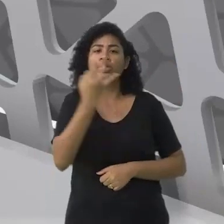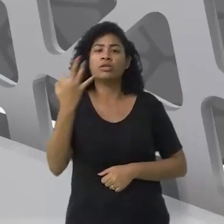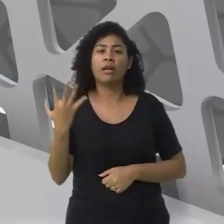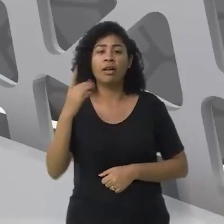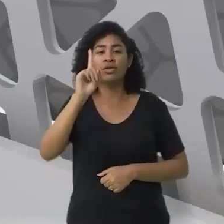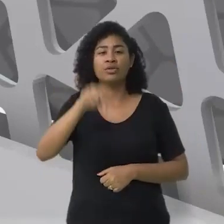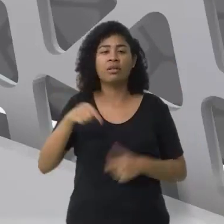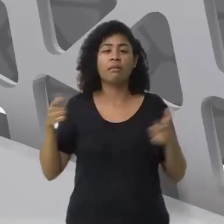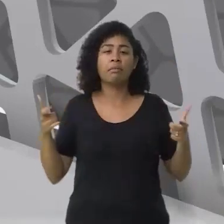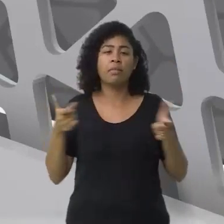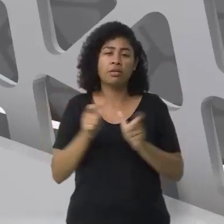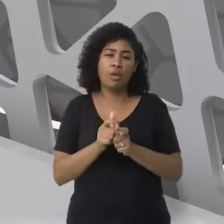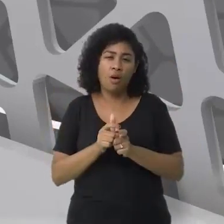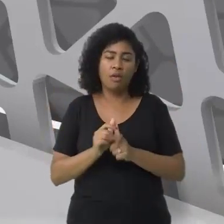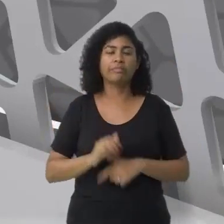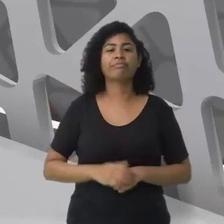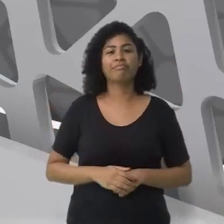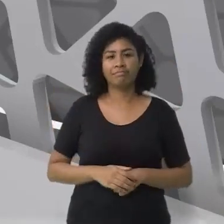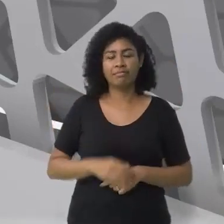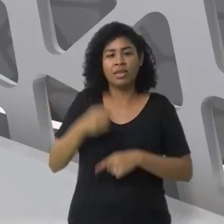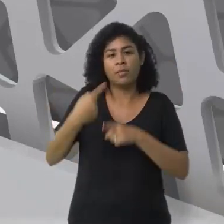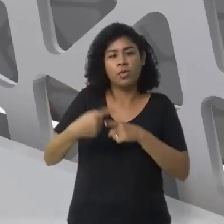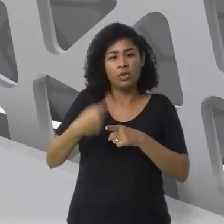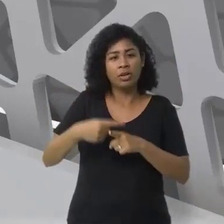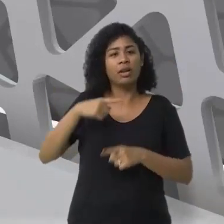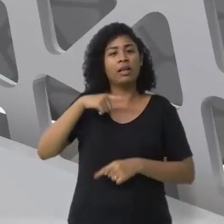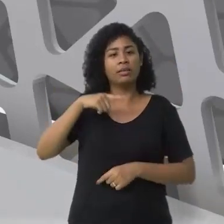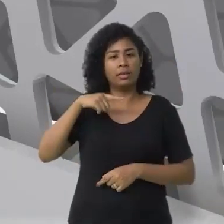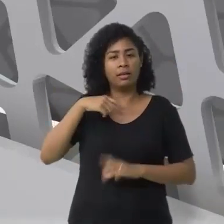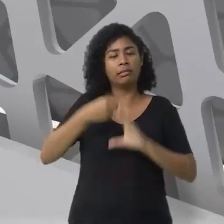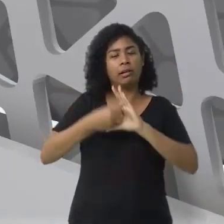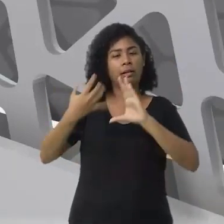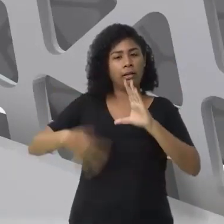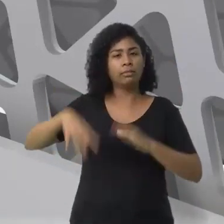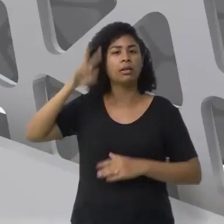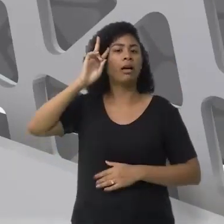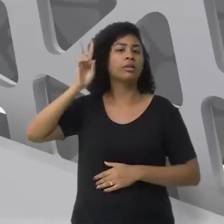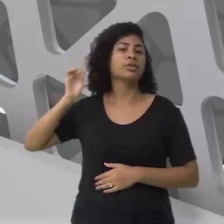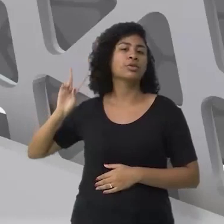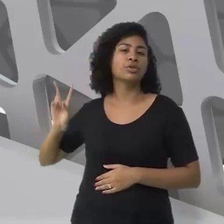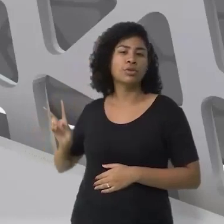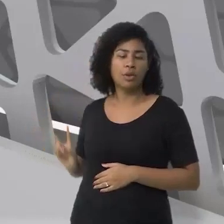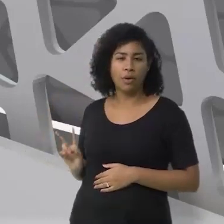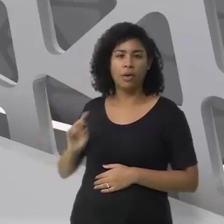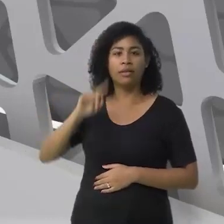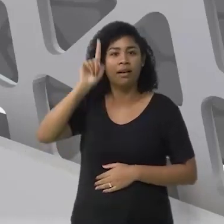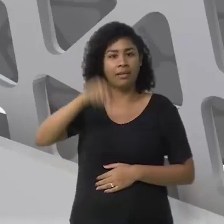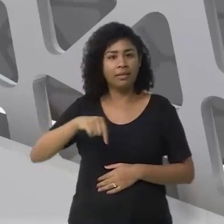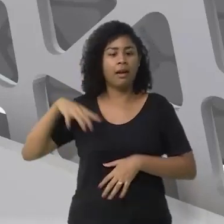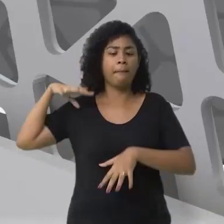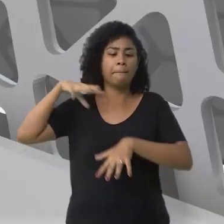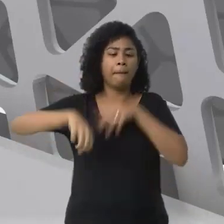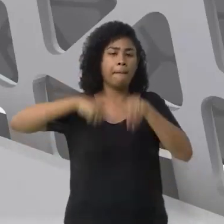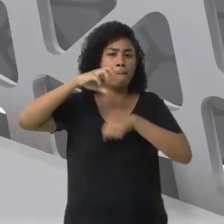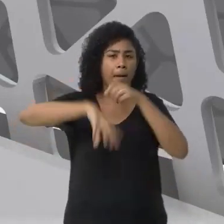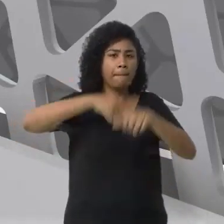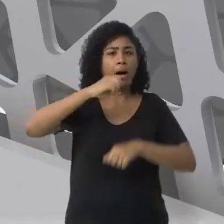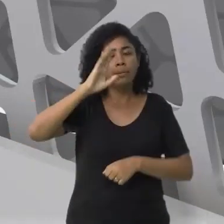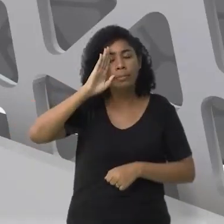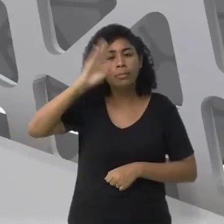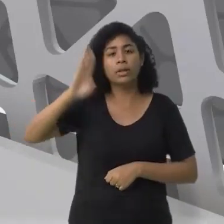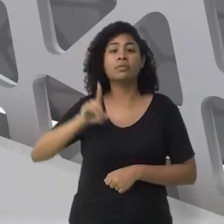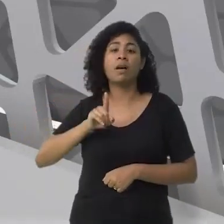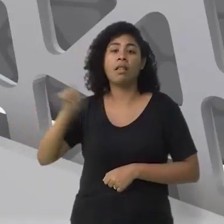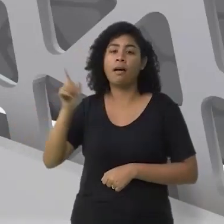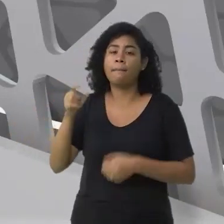diminui bastante. Até mesmo por um fator histórico, né? O fator aí de ter essa colonização no litoral e